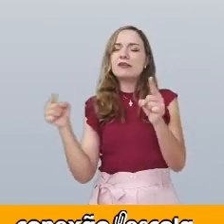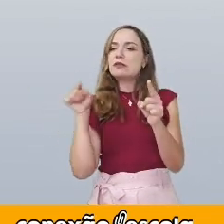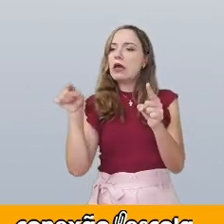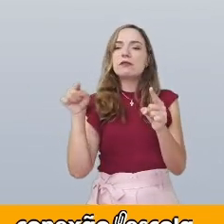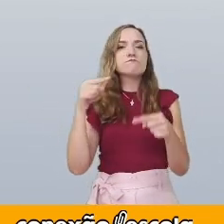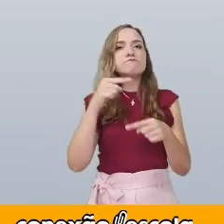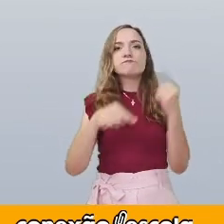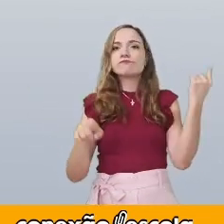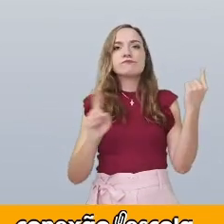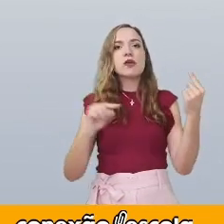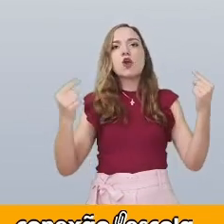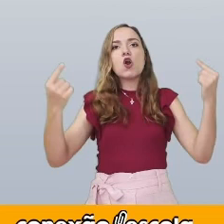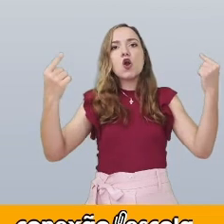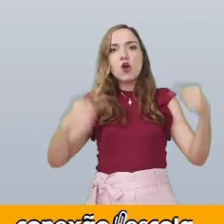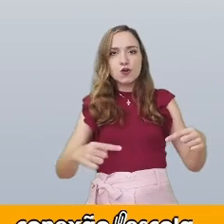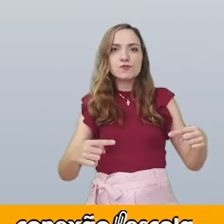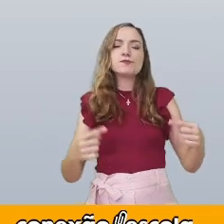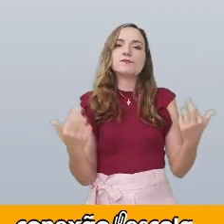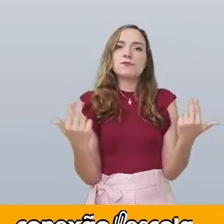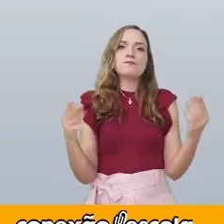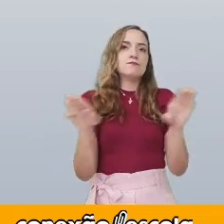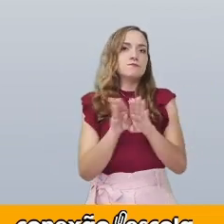estão em um paralelo.